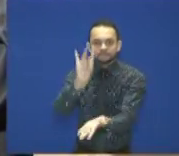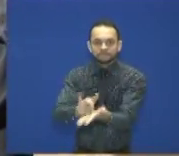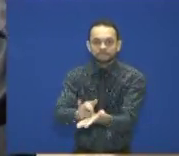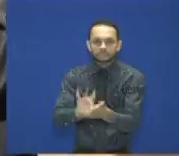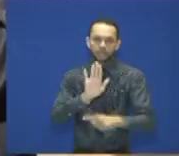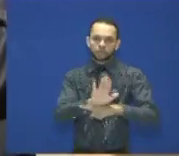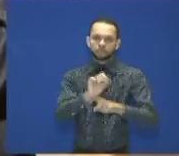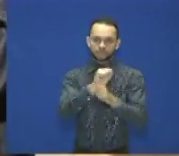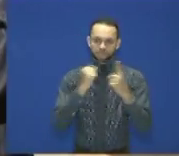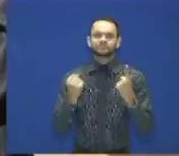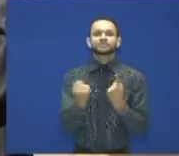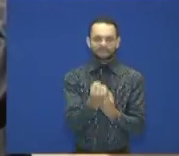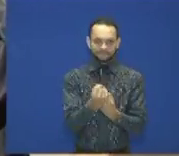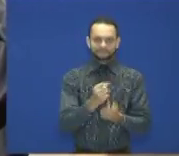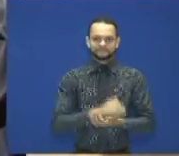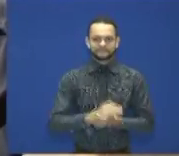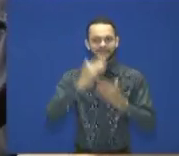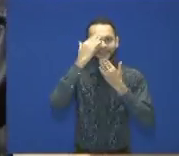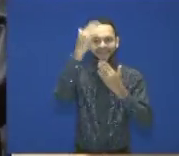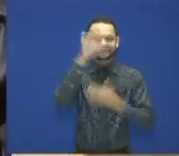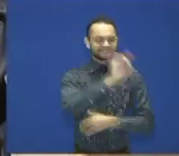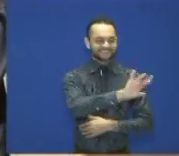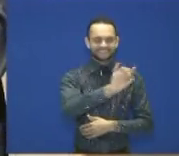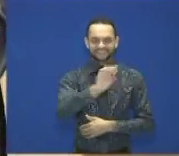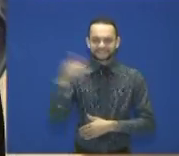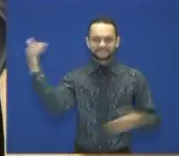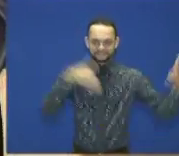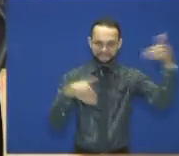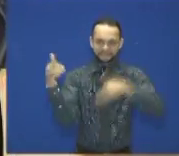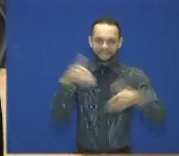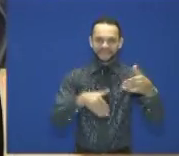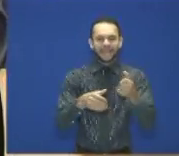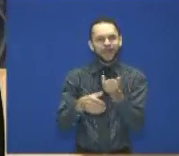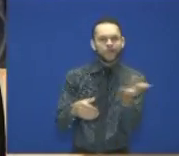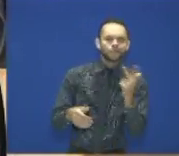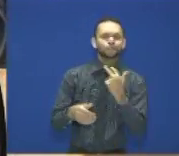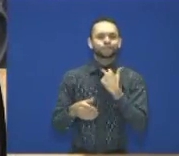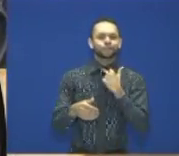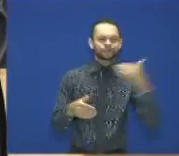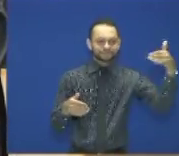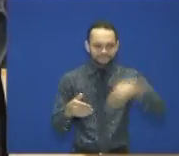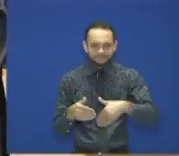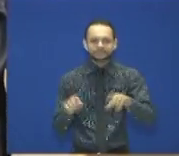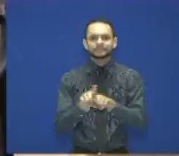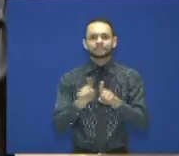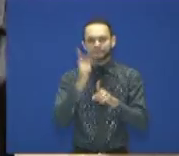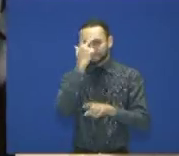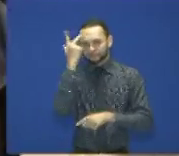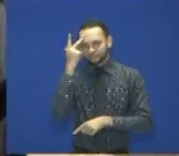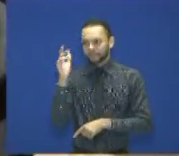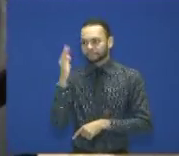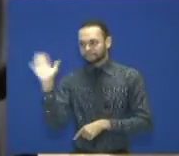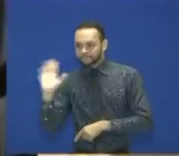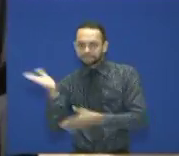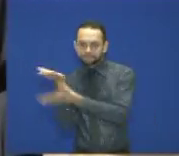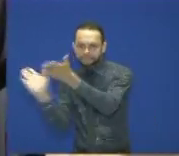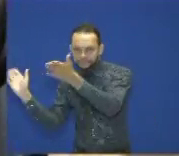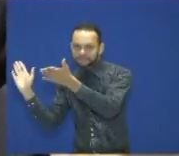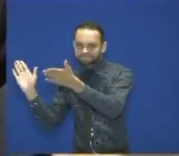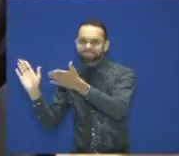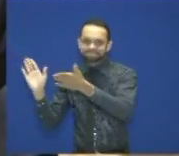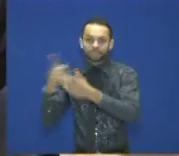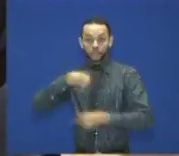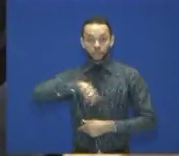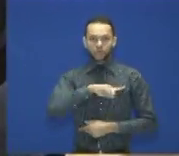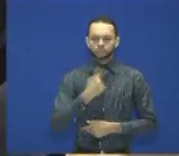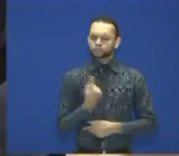podemos. Agradeço aos presentes, aos que não puderam estar aqui hoje e aos que partiram. Com certeza, não caminhamos